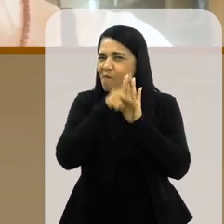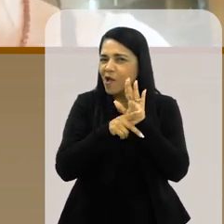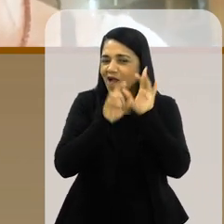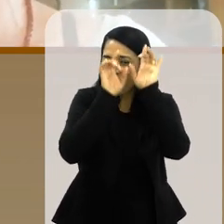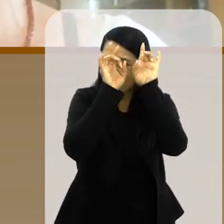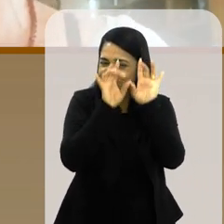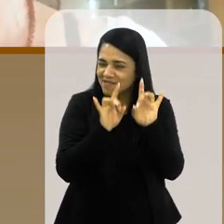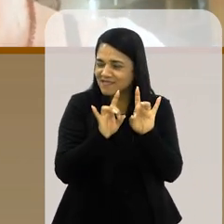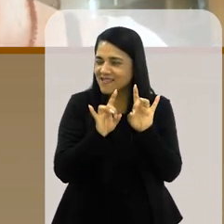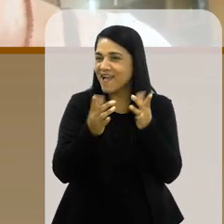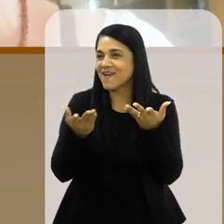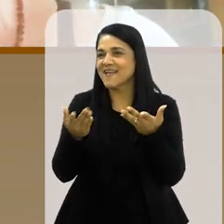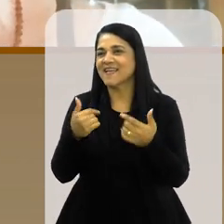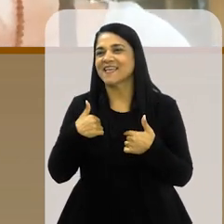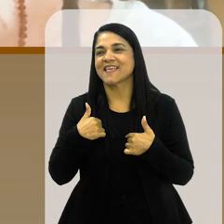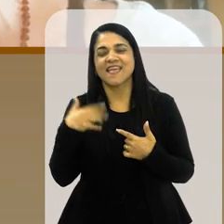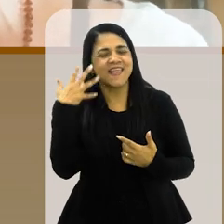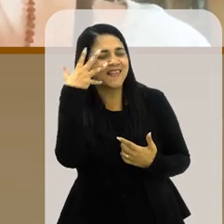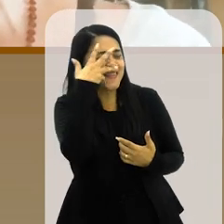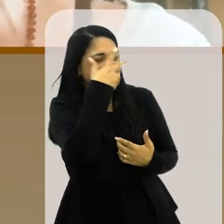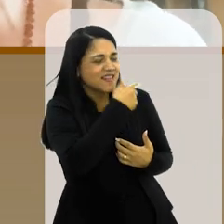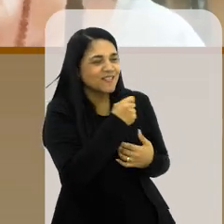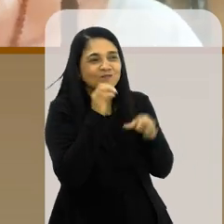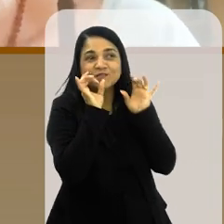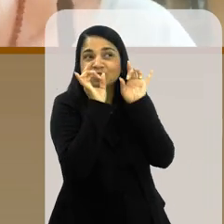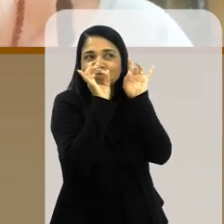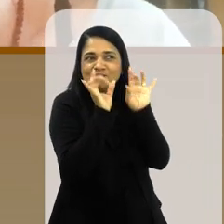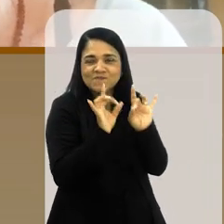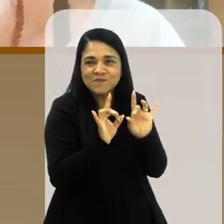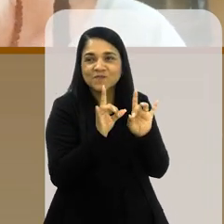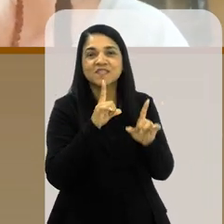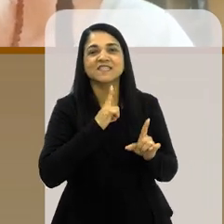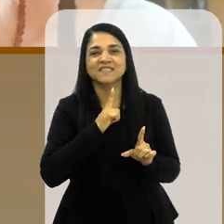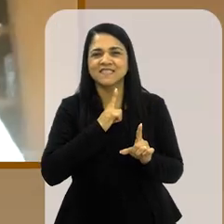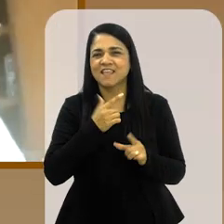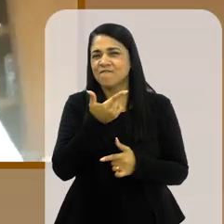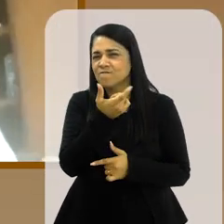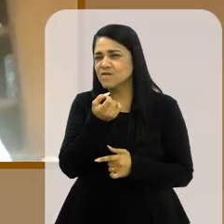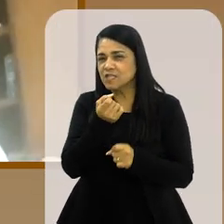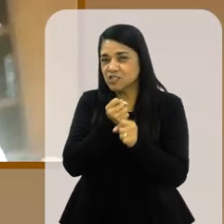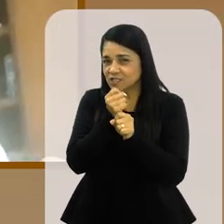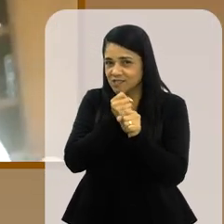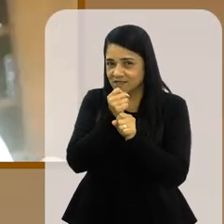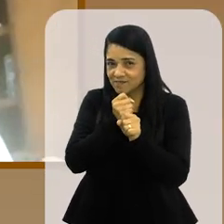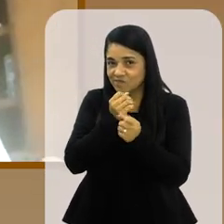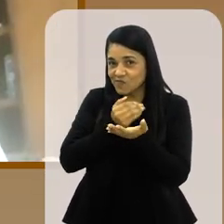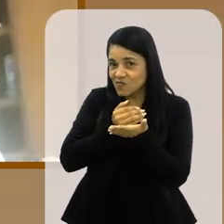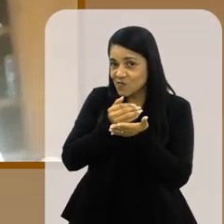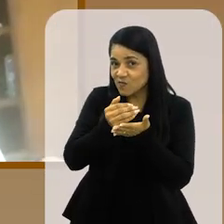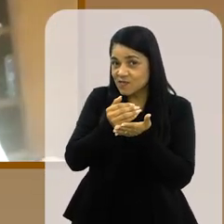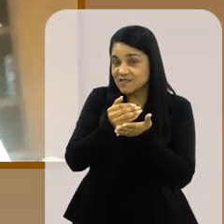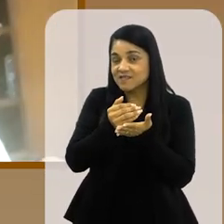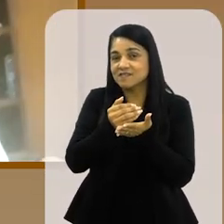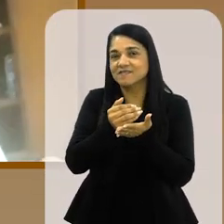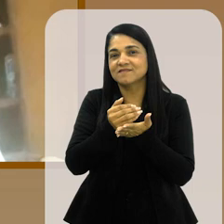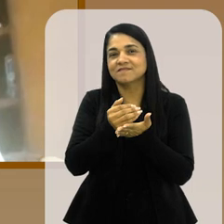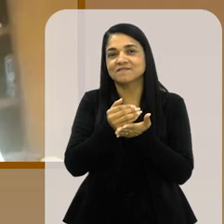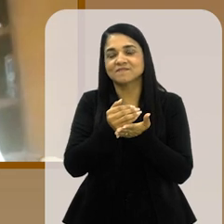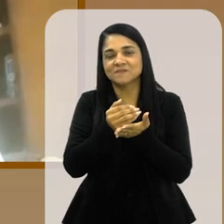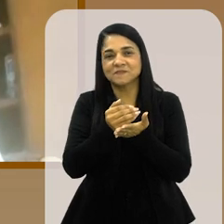especial. Lindo, especialíssimo. Ele tem já uns 20 anos. Eu comecei